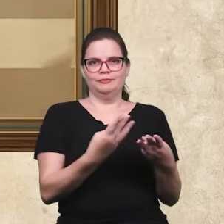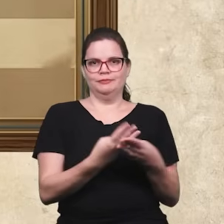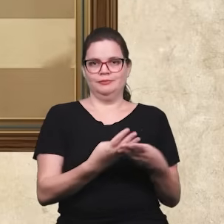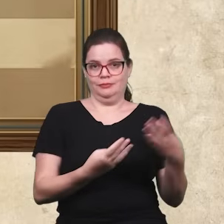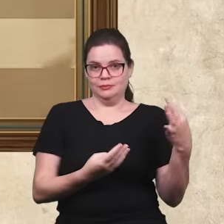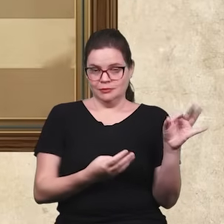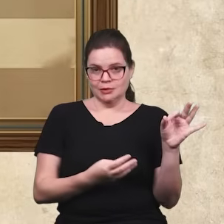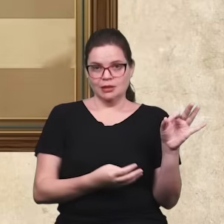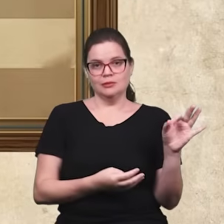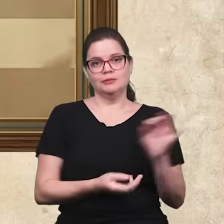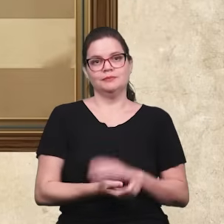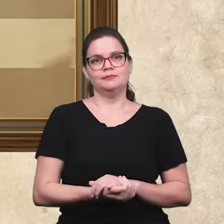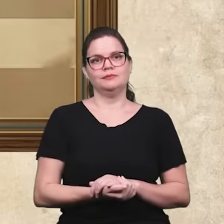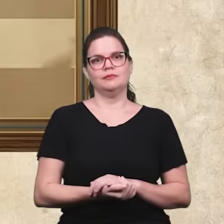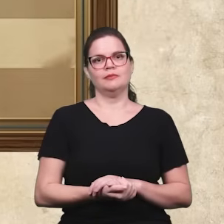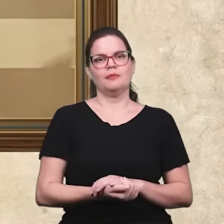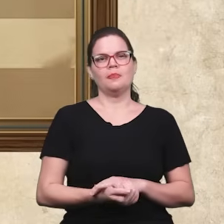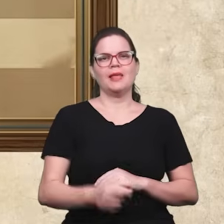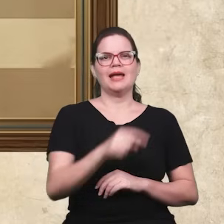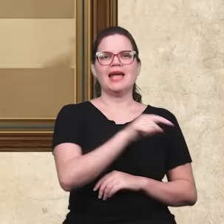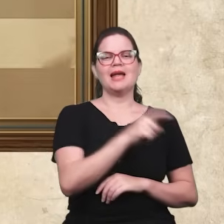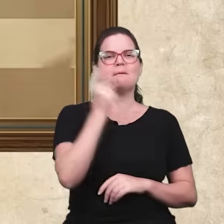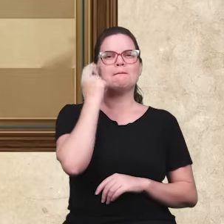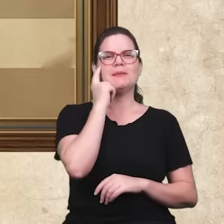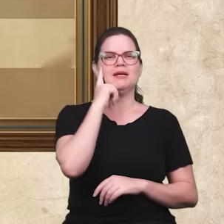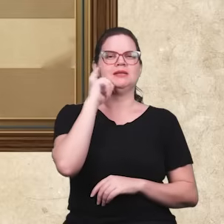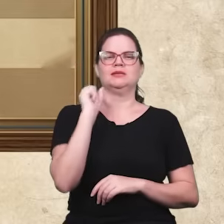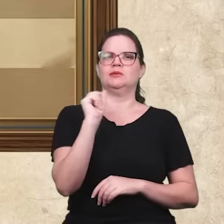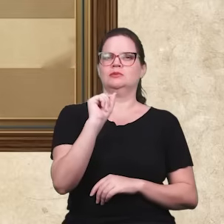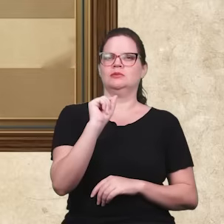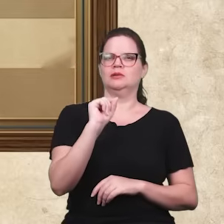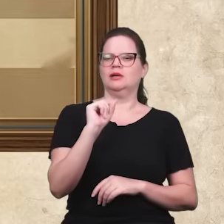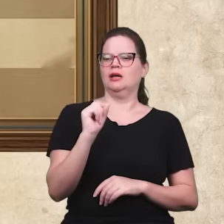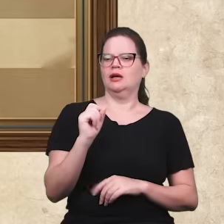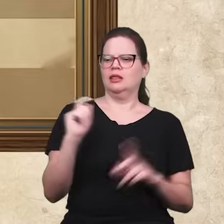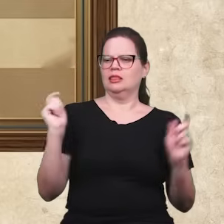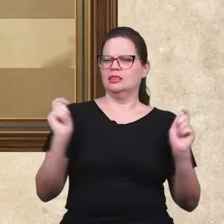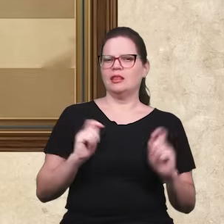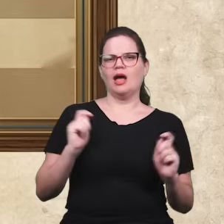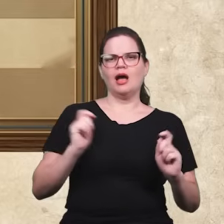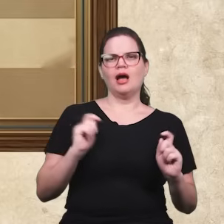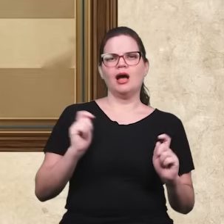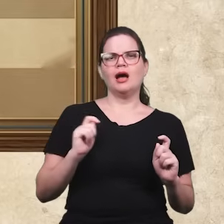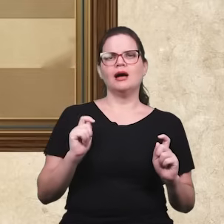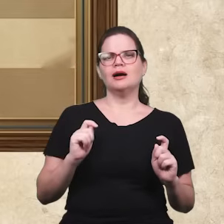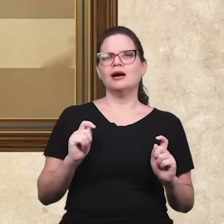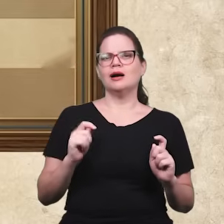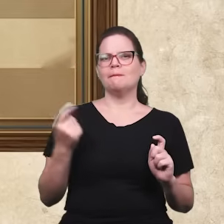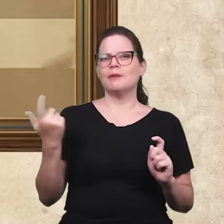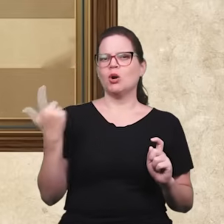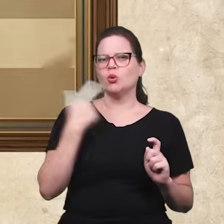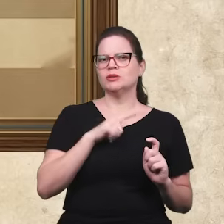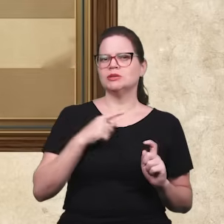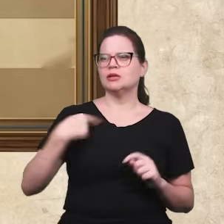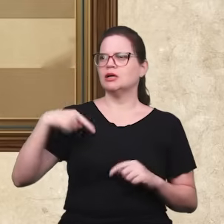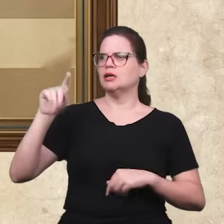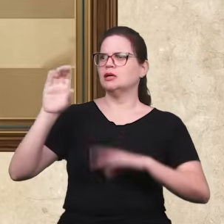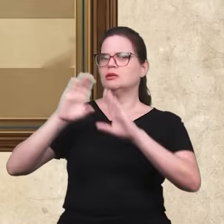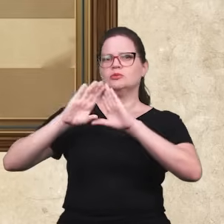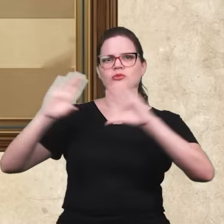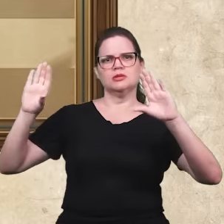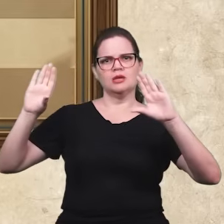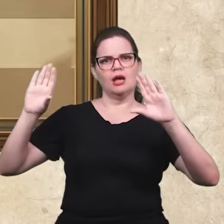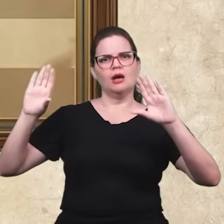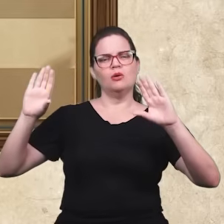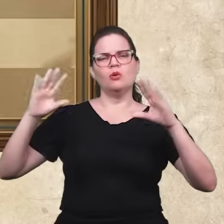Israel, ele achava que a única qualificação exigida para ter